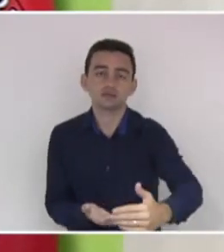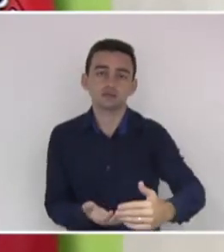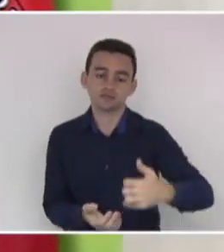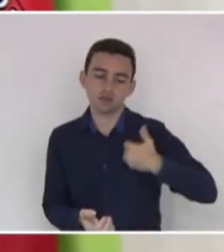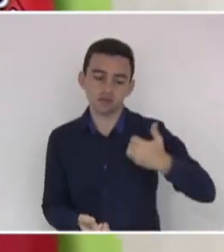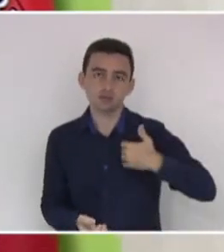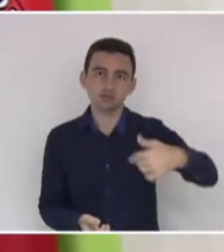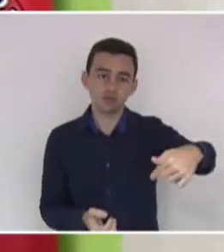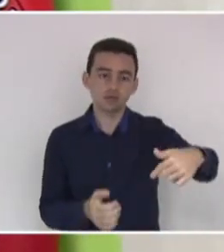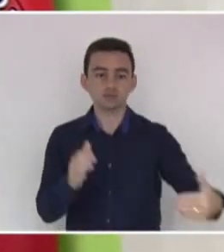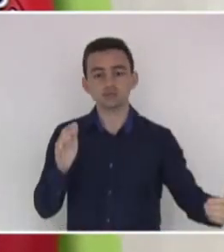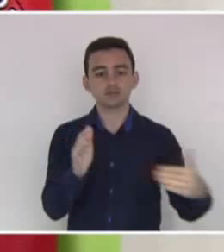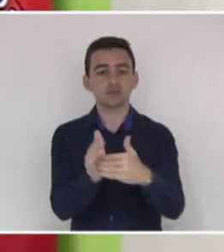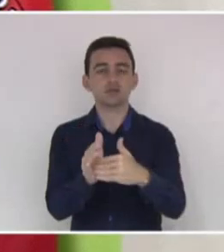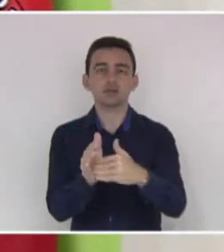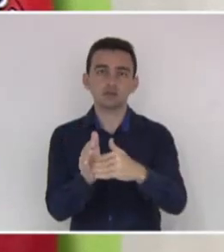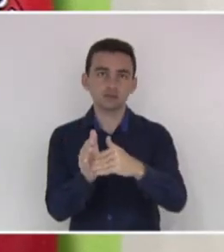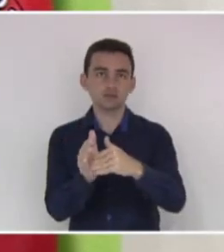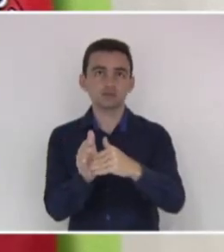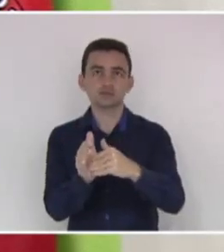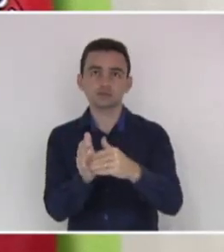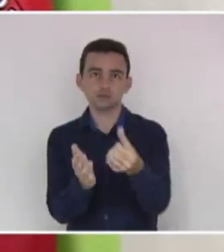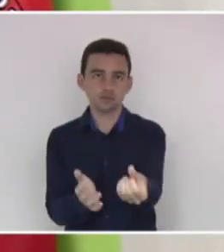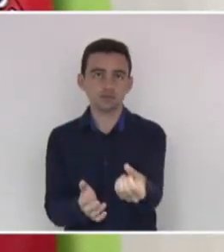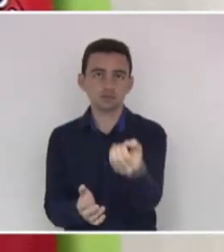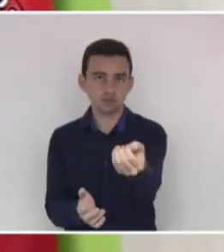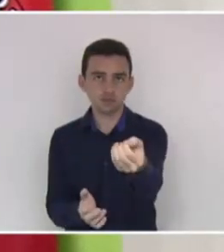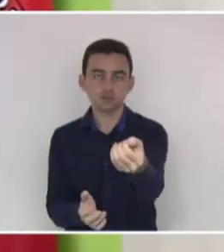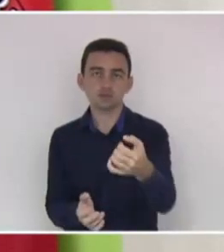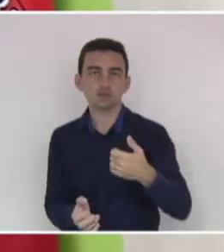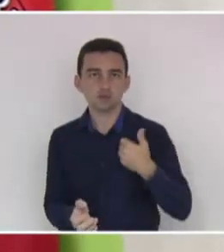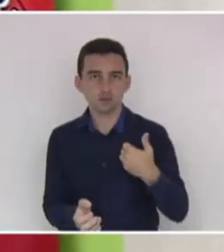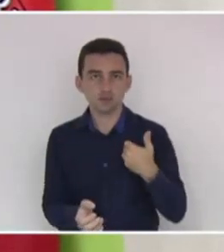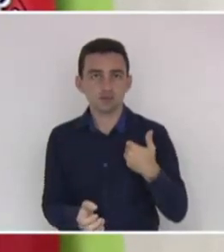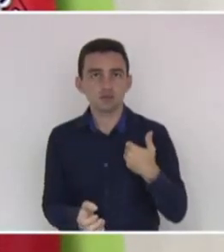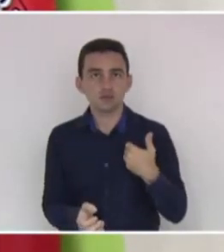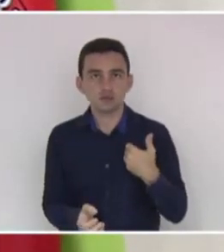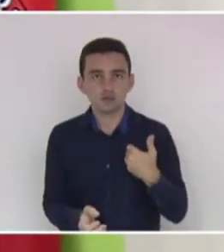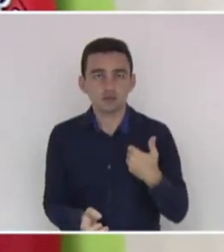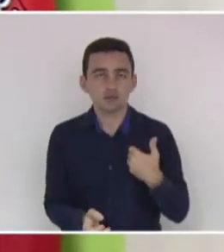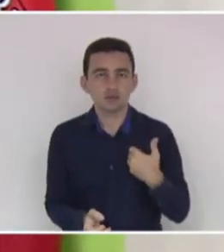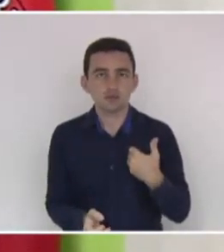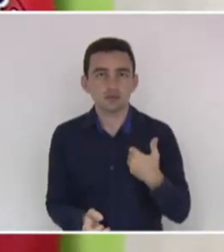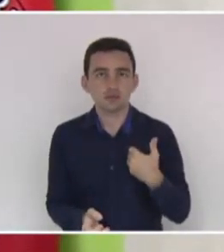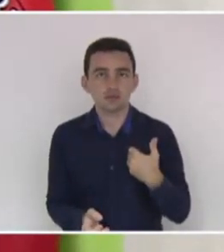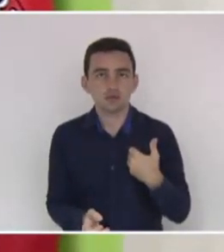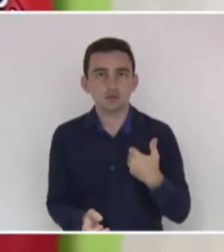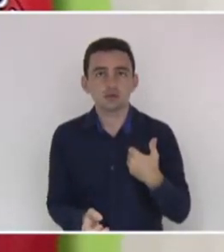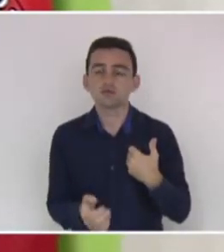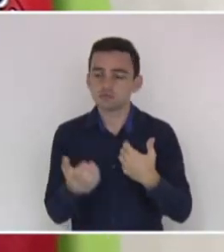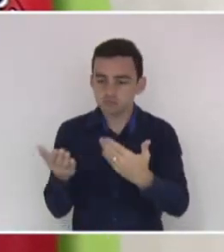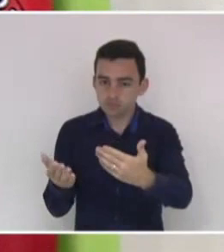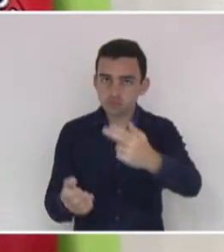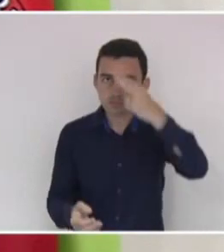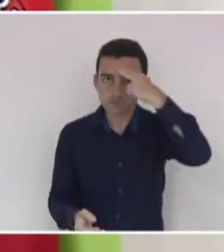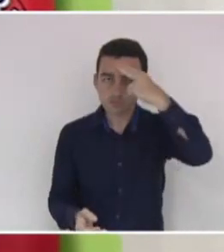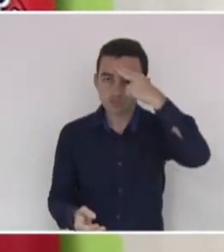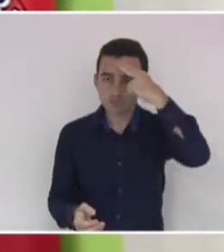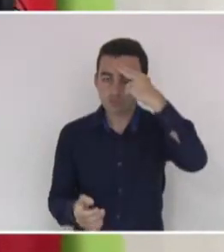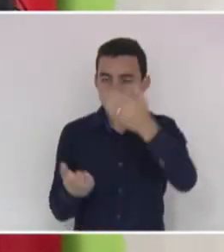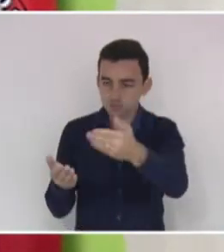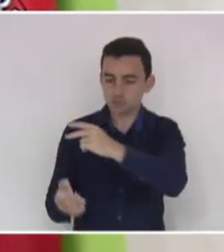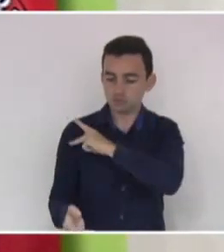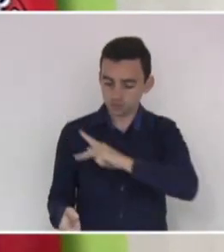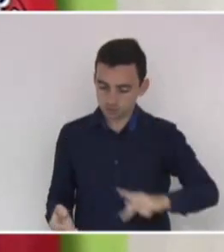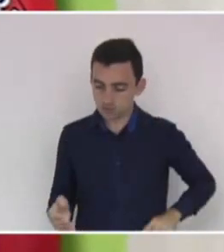anos, eu acho que é mais justo do que uma aposentadoria. Deputado Natalino Lázaro, Vossa Excelência, que é o presidente da Comissão da